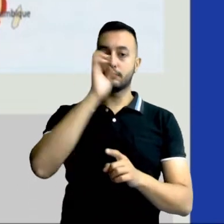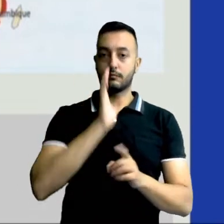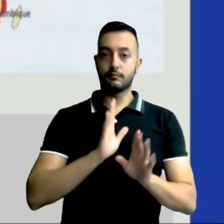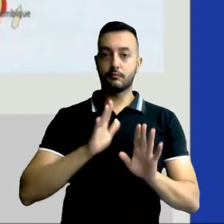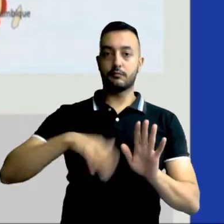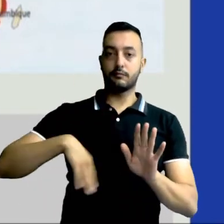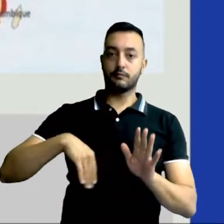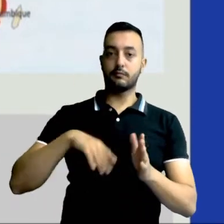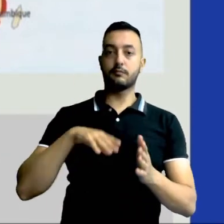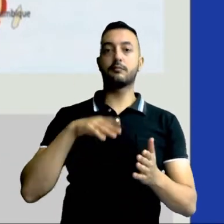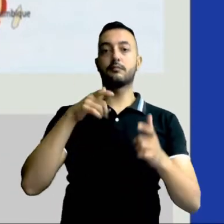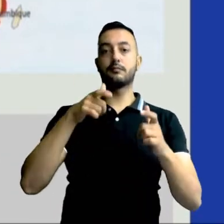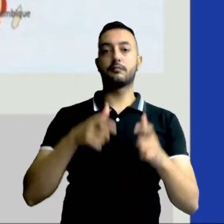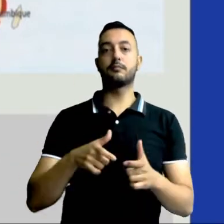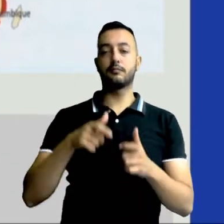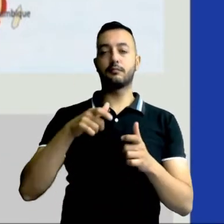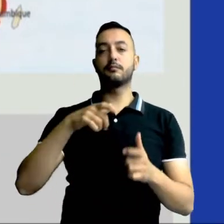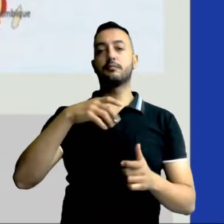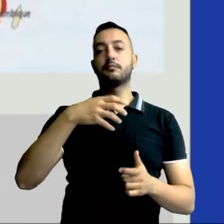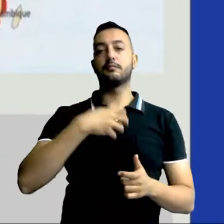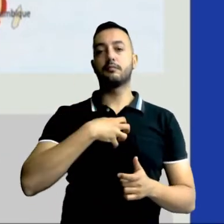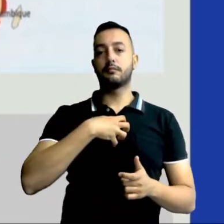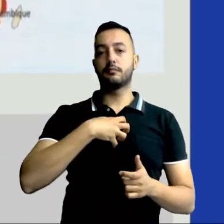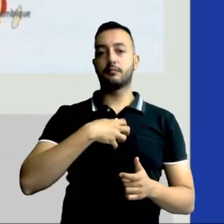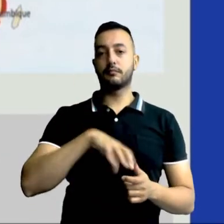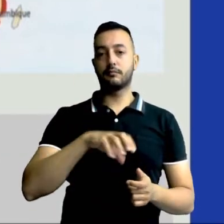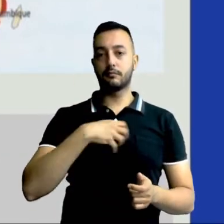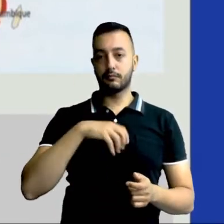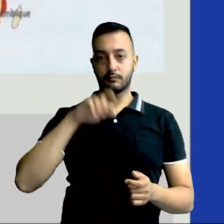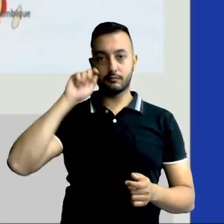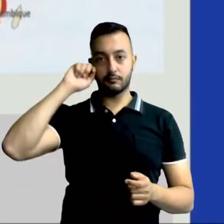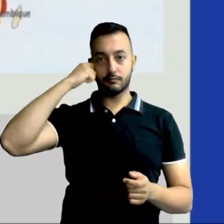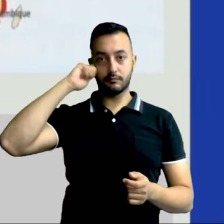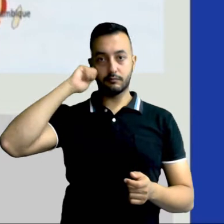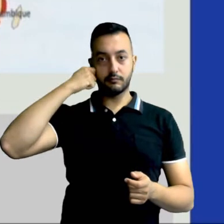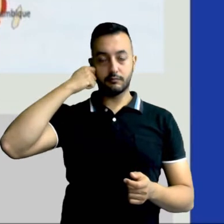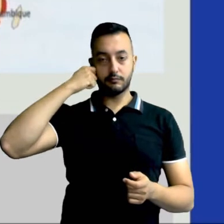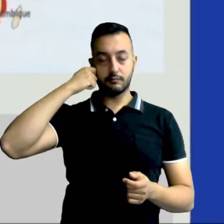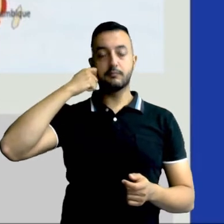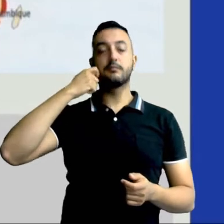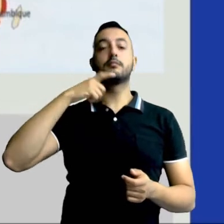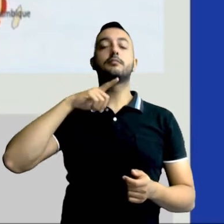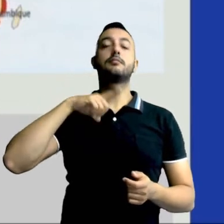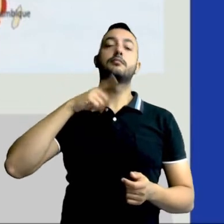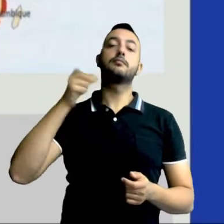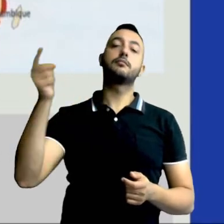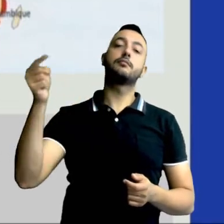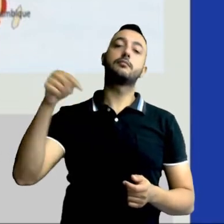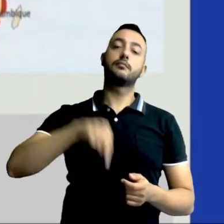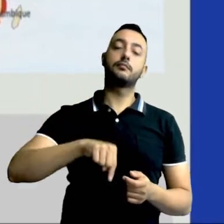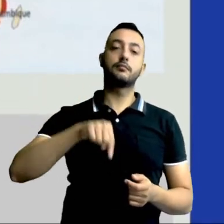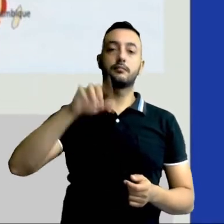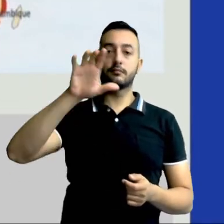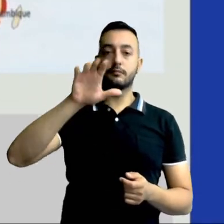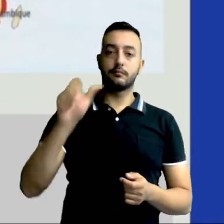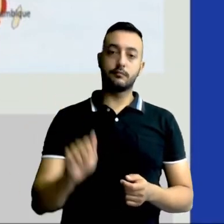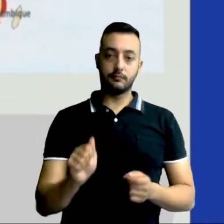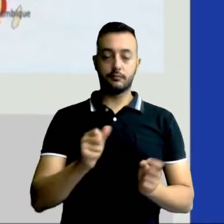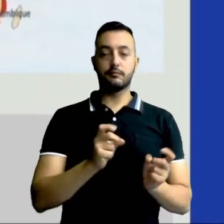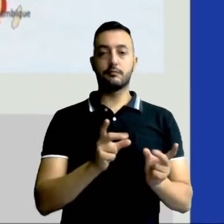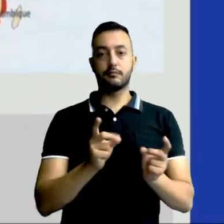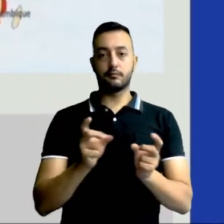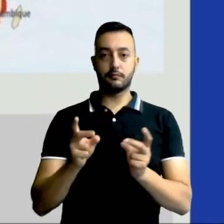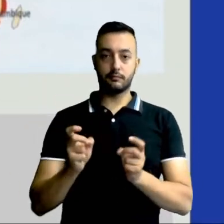precisamente a baía que significa o quê professora os negros né e Vinho da África e eram que